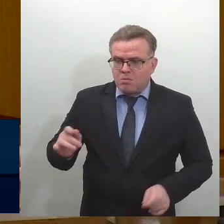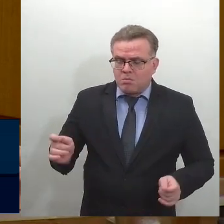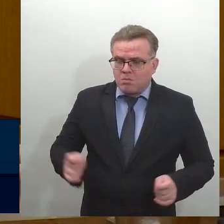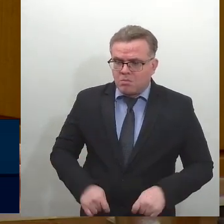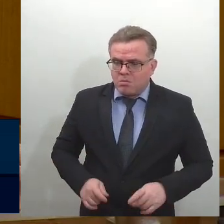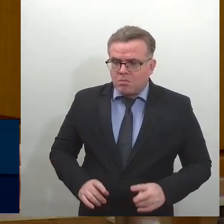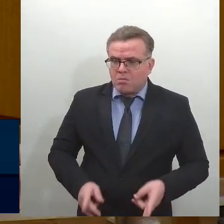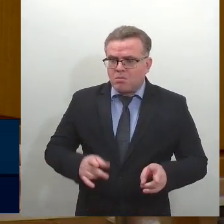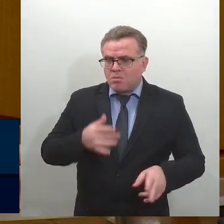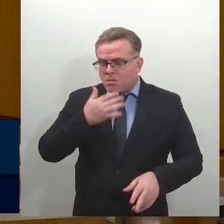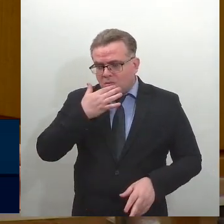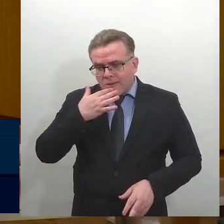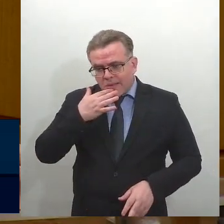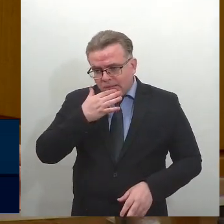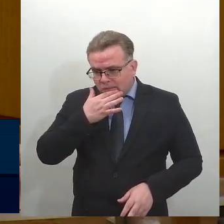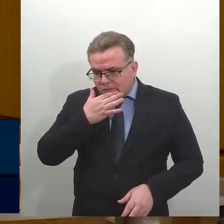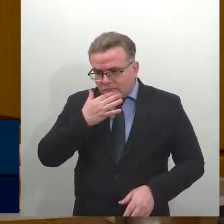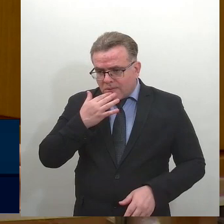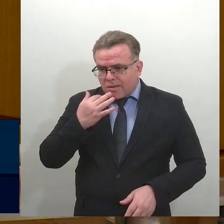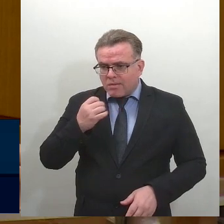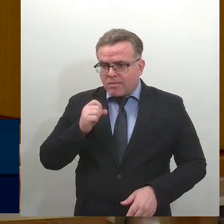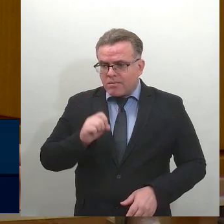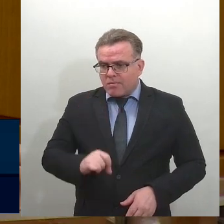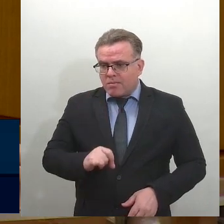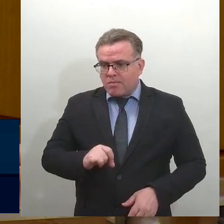se Jesus foi morto